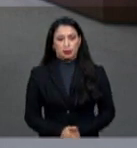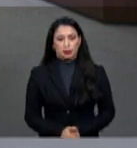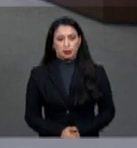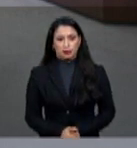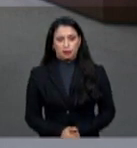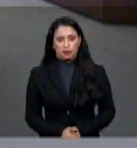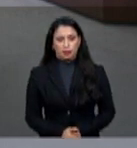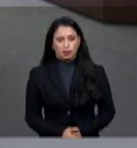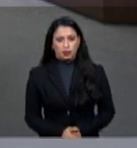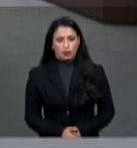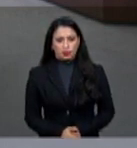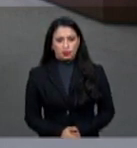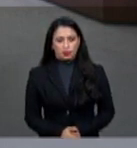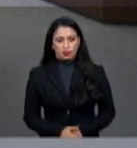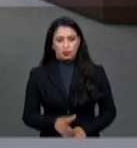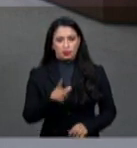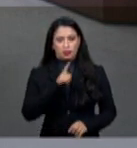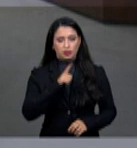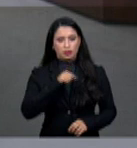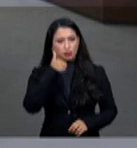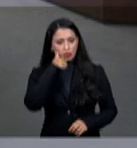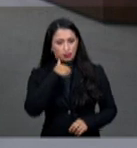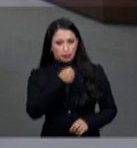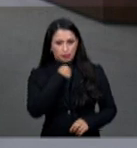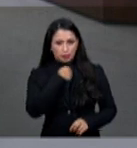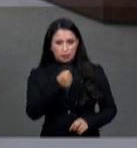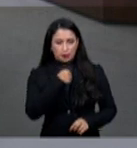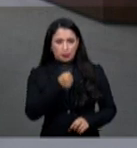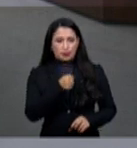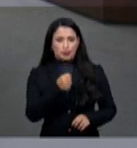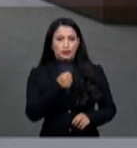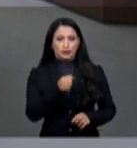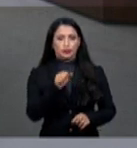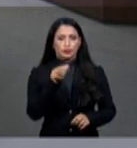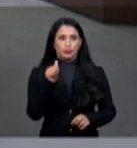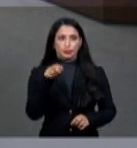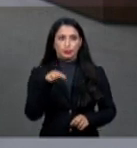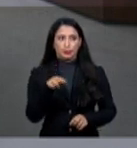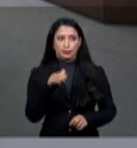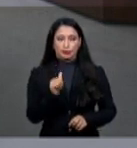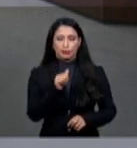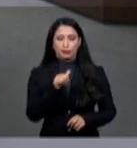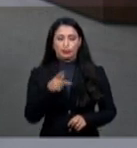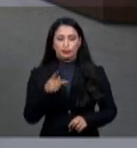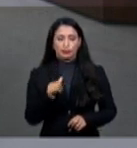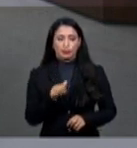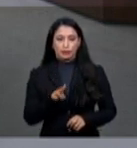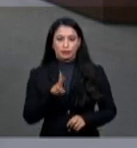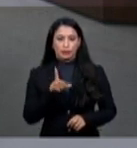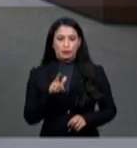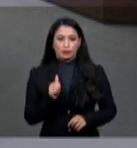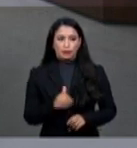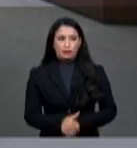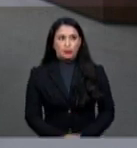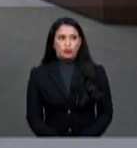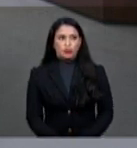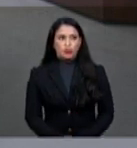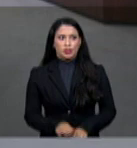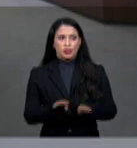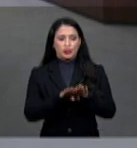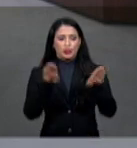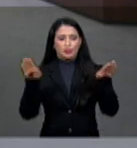Por último, temos a jornalista Ana Paula Araújo, que vai desenvolver o tema A Desigualdade